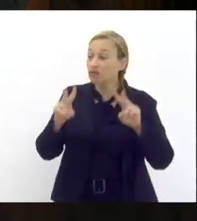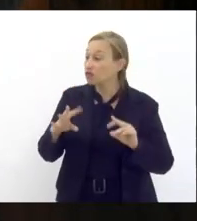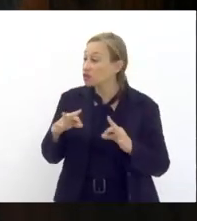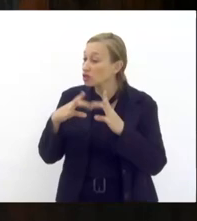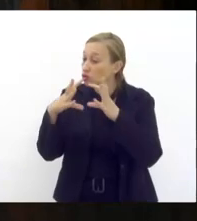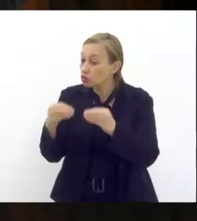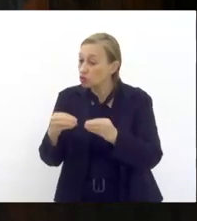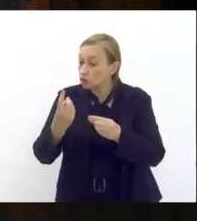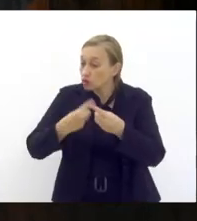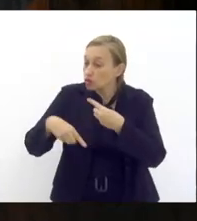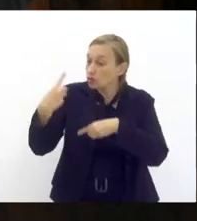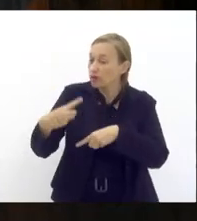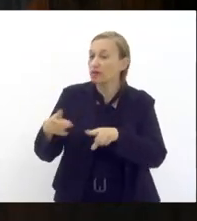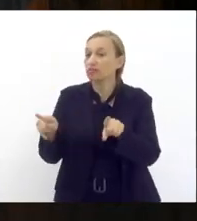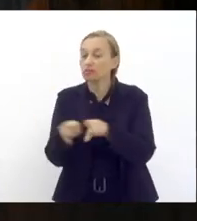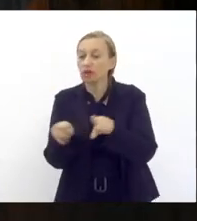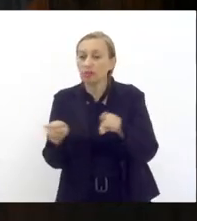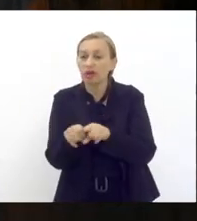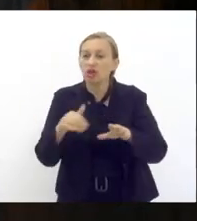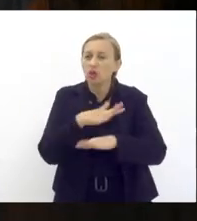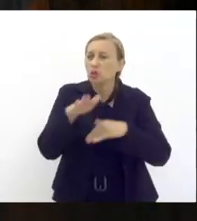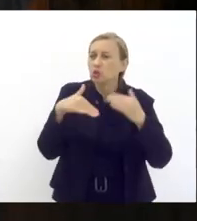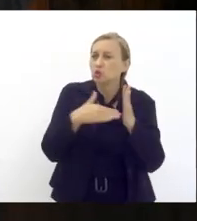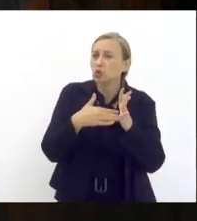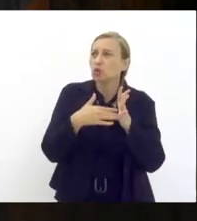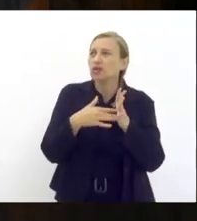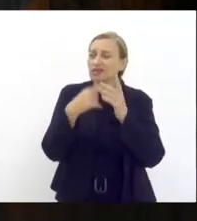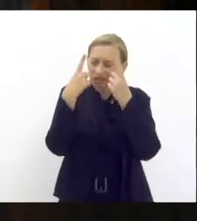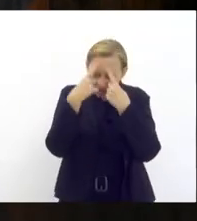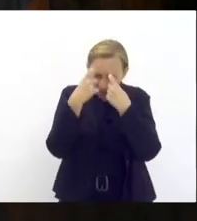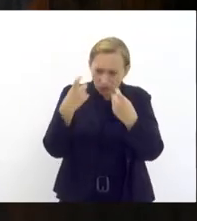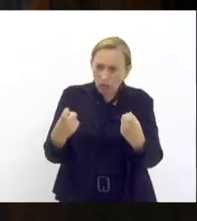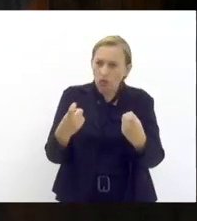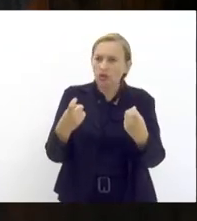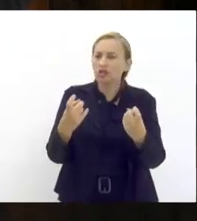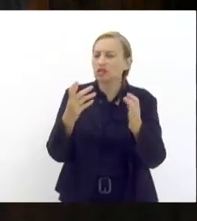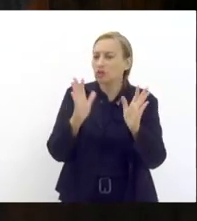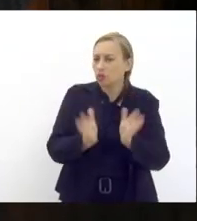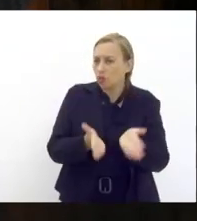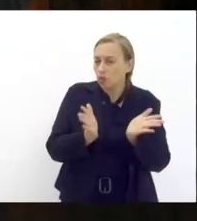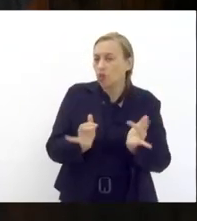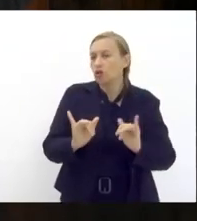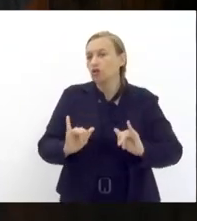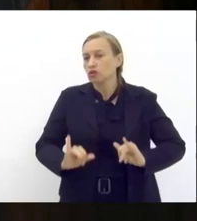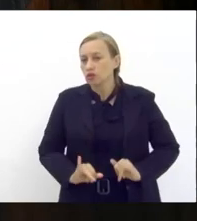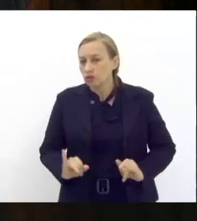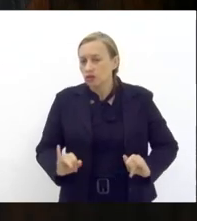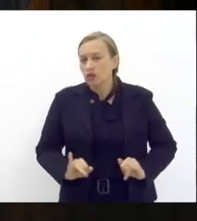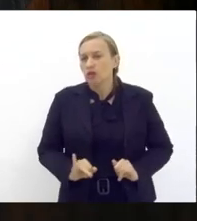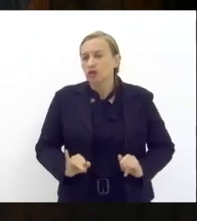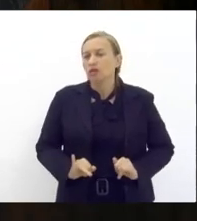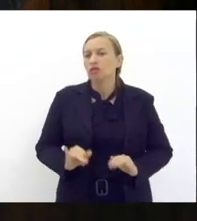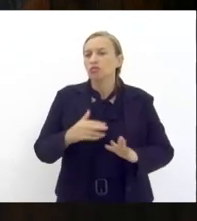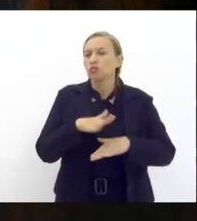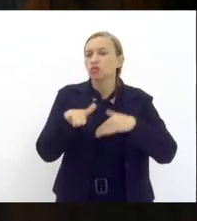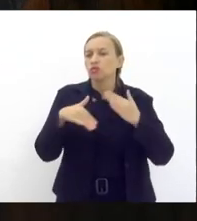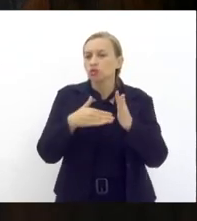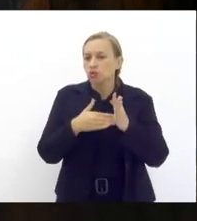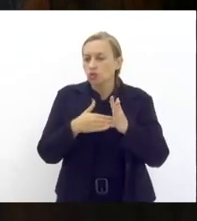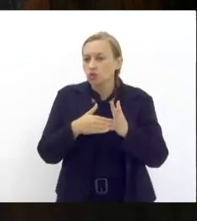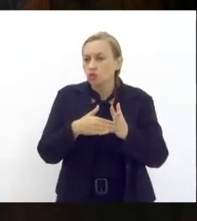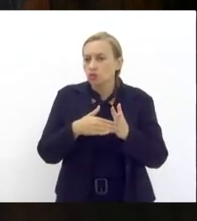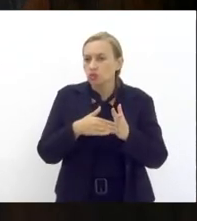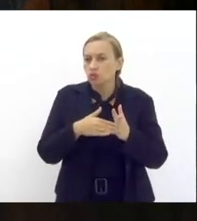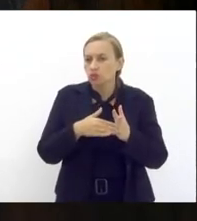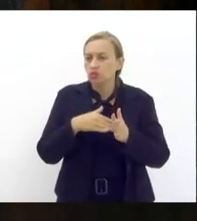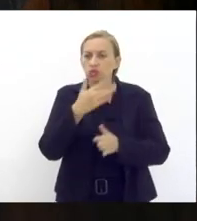que supera também todas essas violências hoje sofridas por aqueles e aquelas por conta